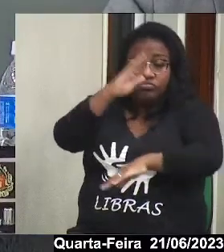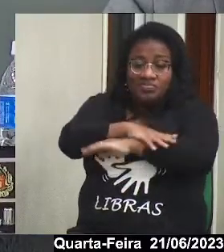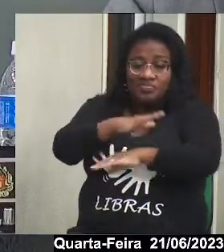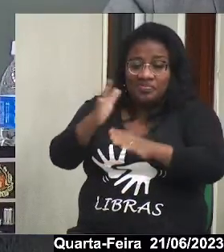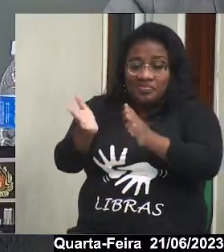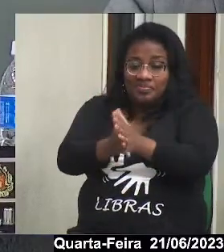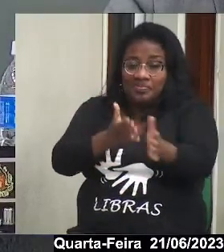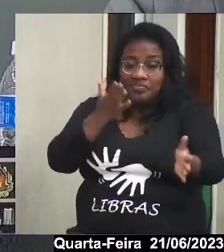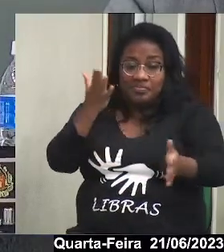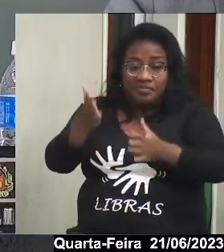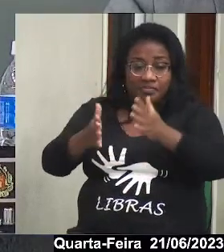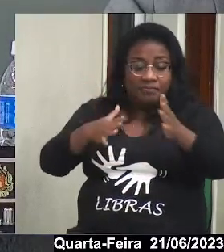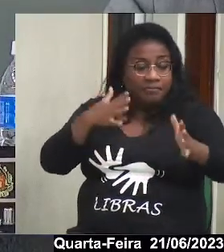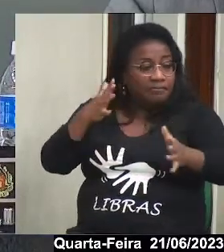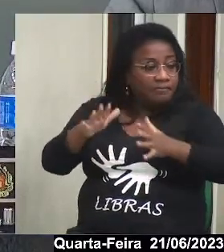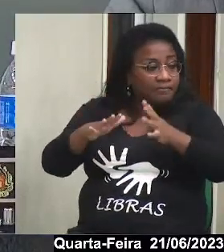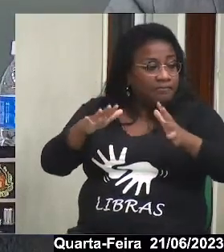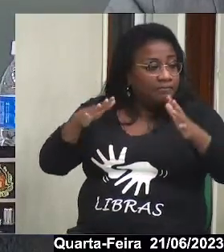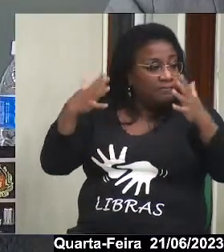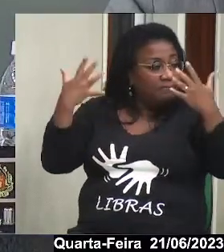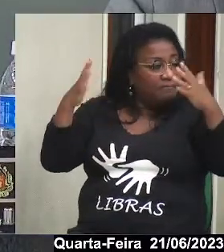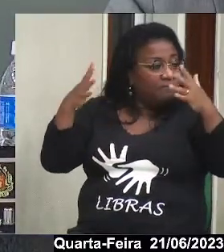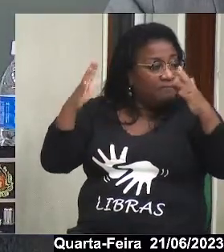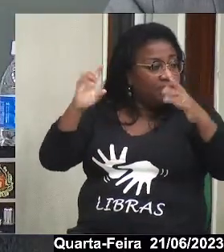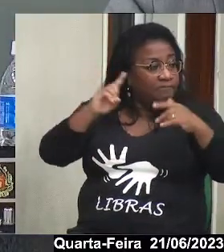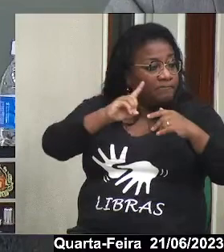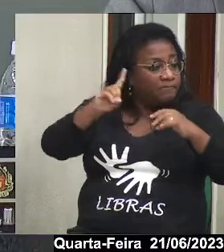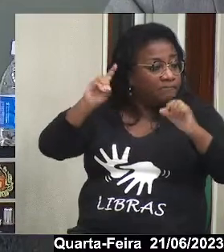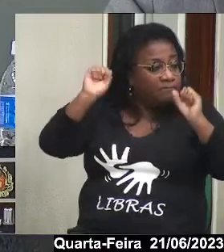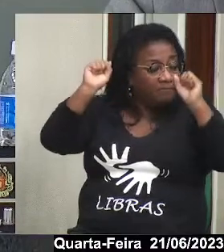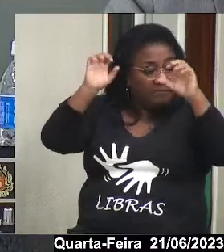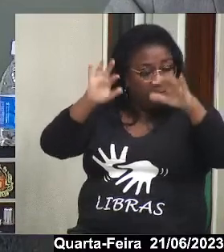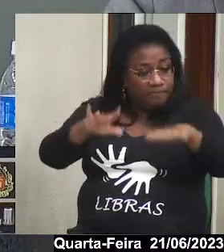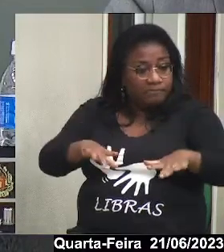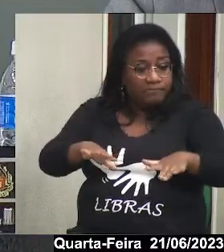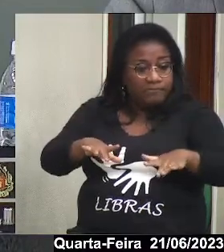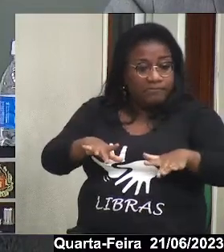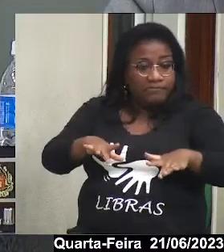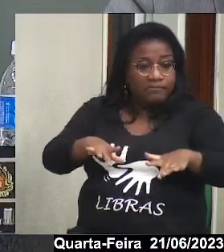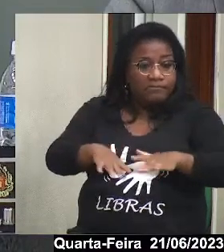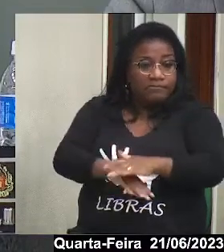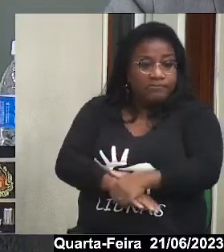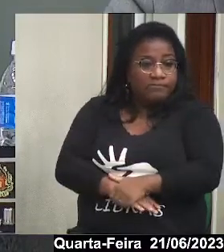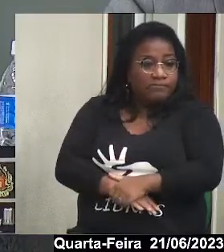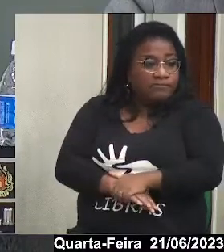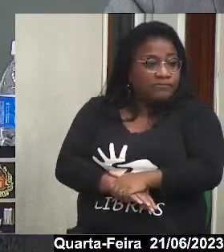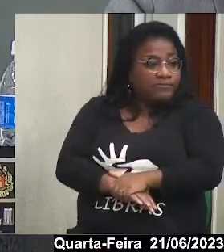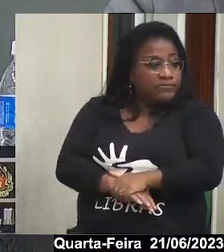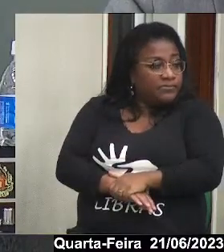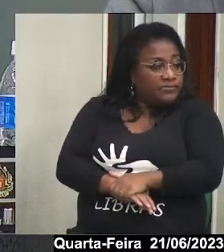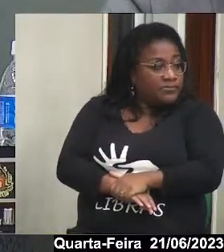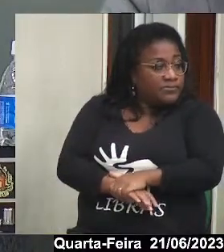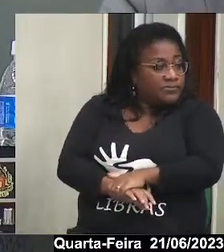excelente tarde. E eu vou deixar a palavra para o meu amigo Dedé. Que Deus abençoe vocês e obrigado, gente.